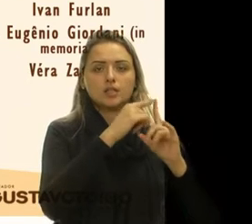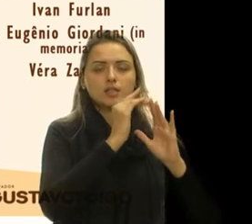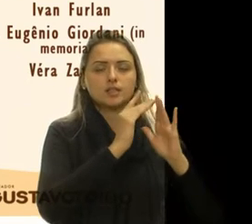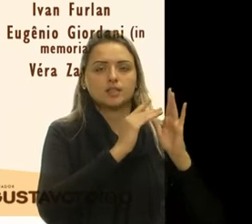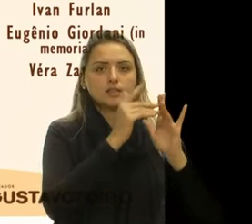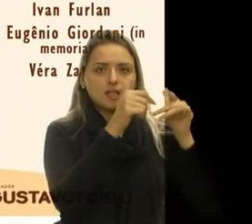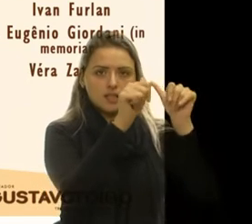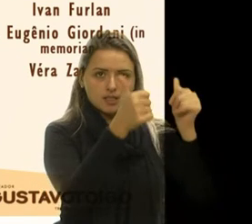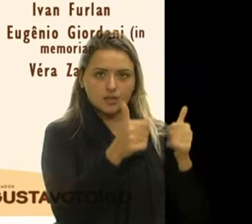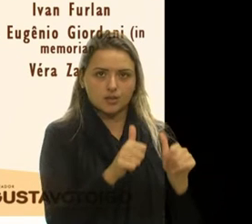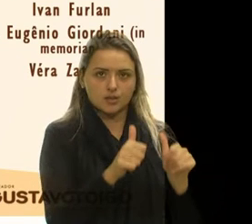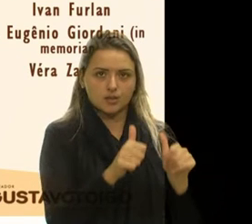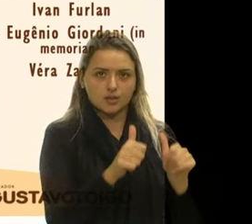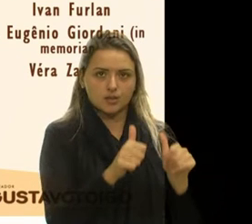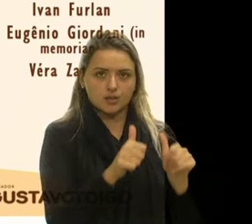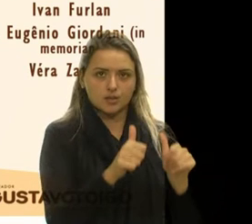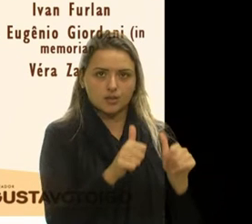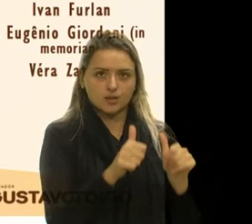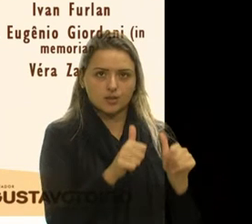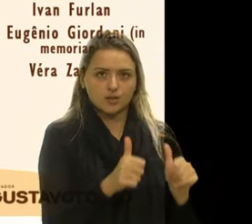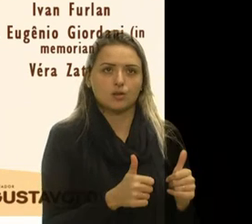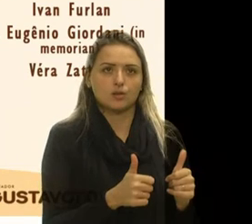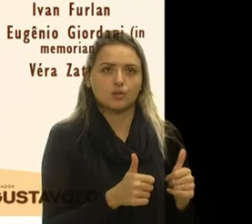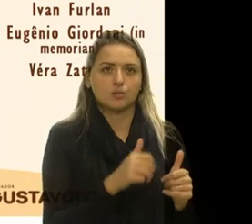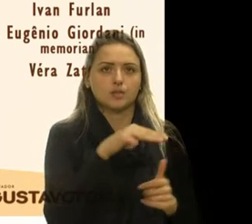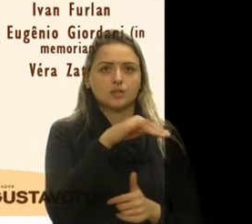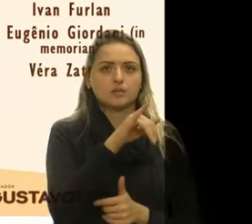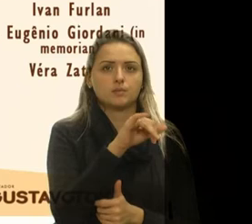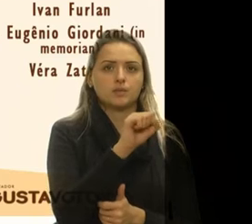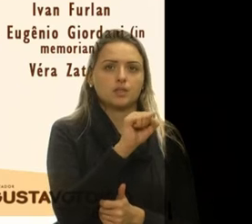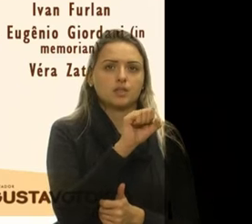nas laterais sob